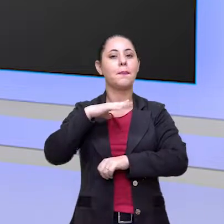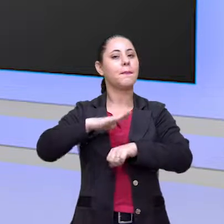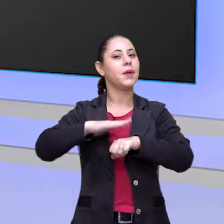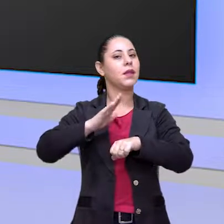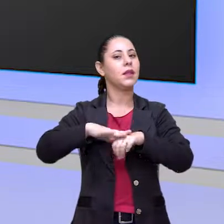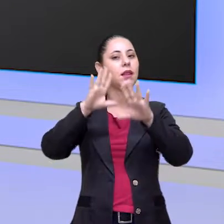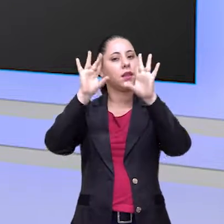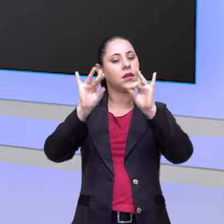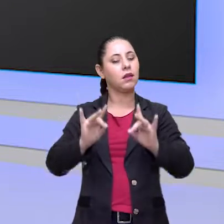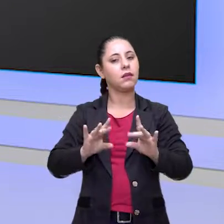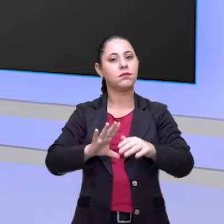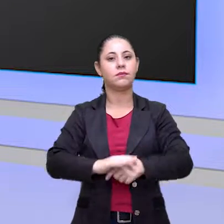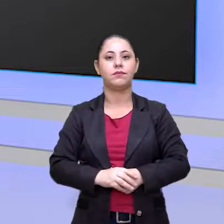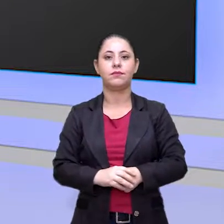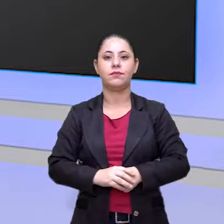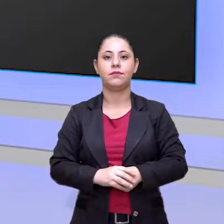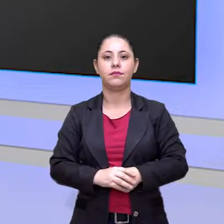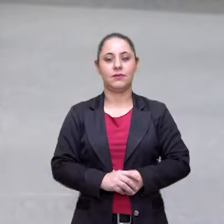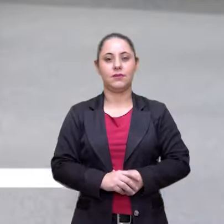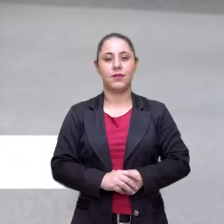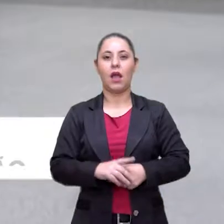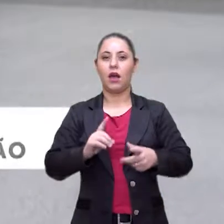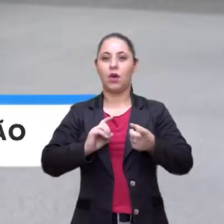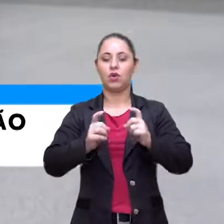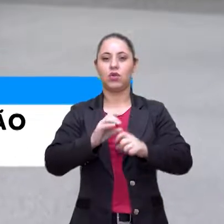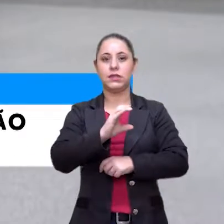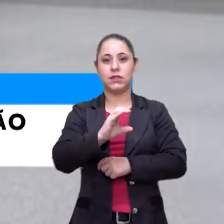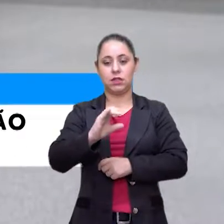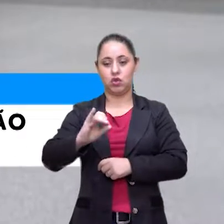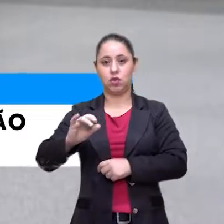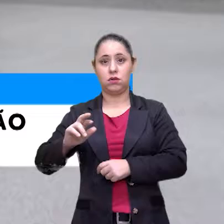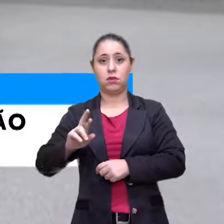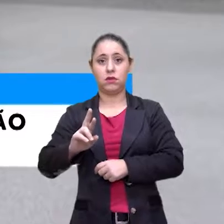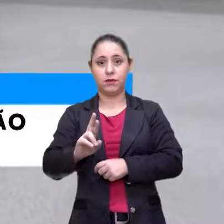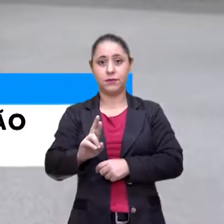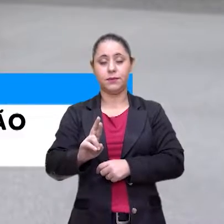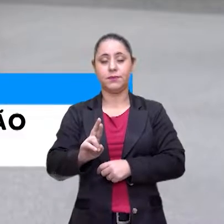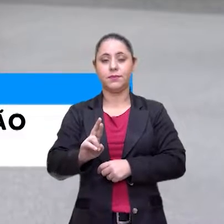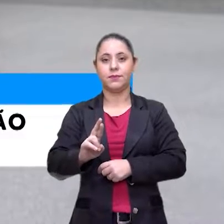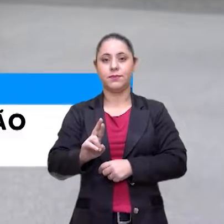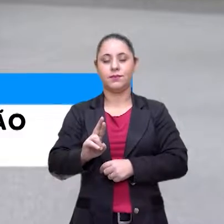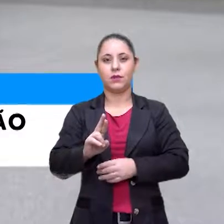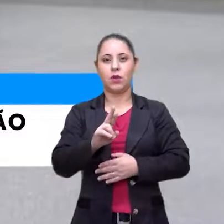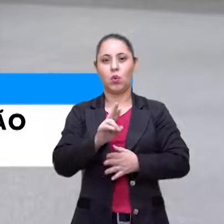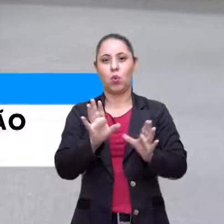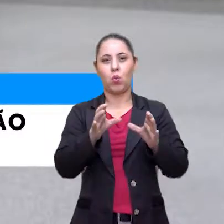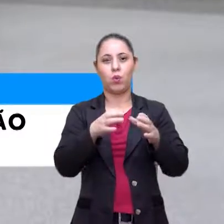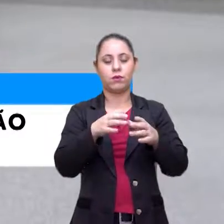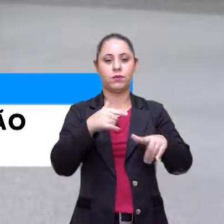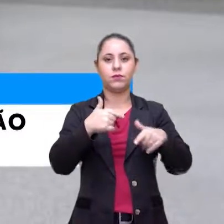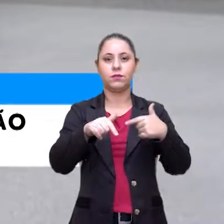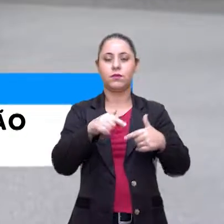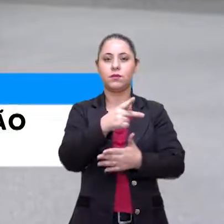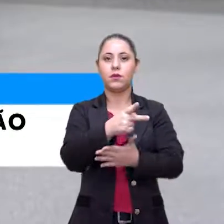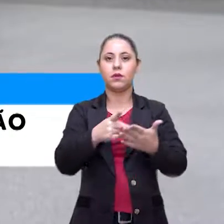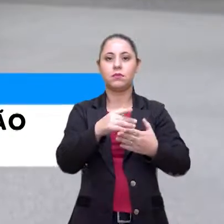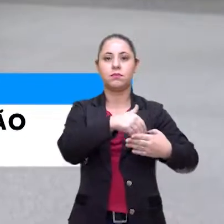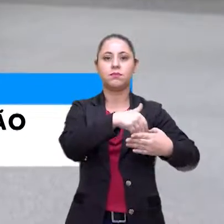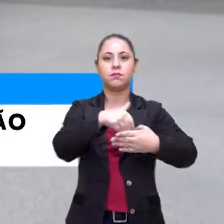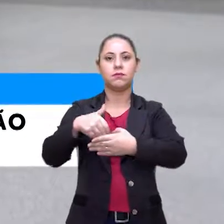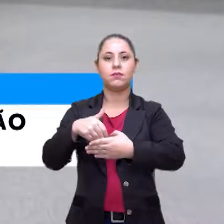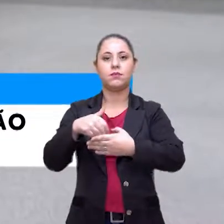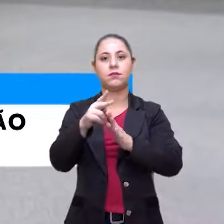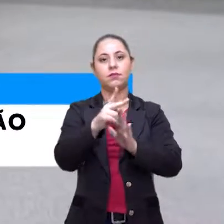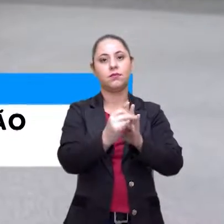Paula Gimenez tem mais detalhes da sessão. Em reunião da Comissão de Constituição, Justiça e Redação, o grupo de trabalho emitiu